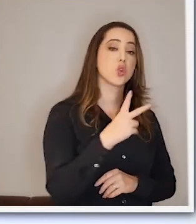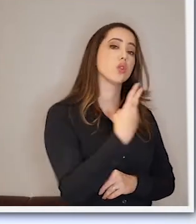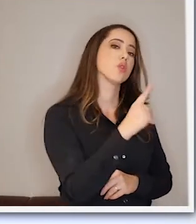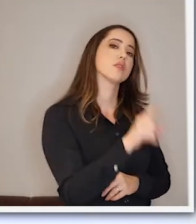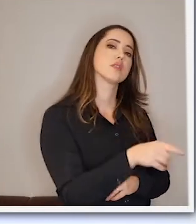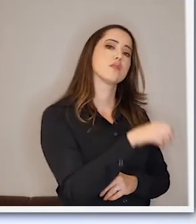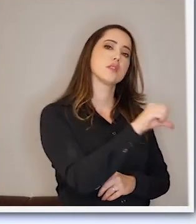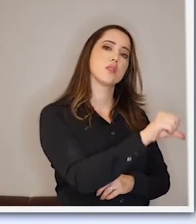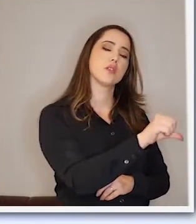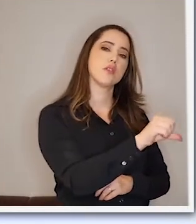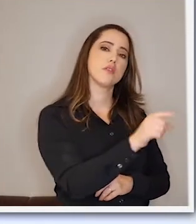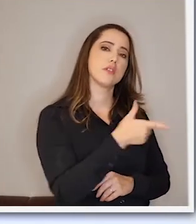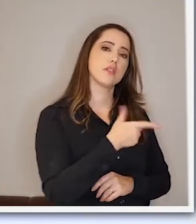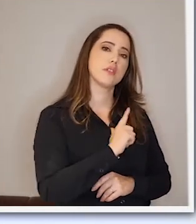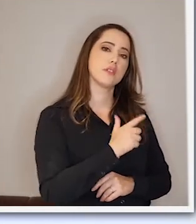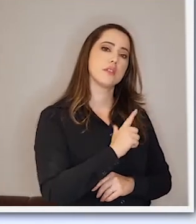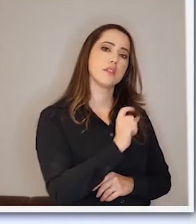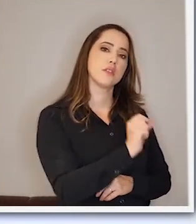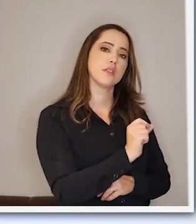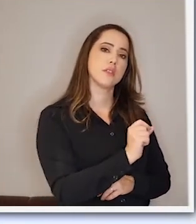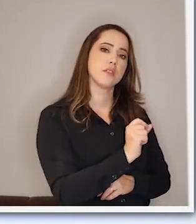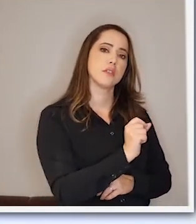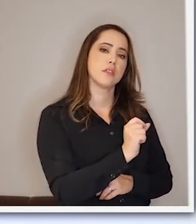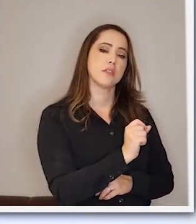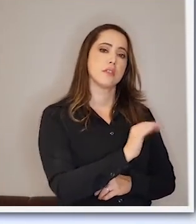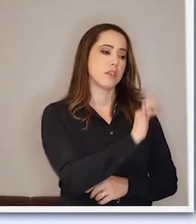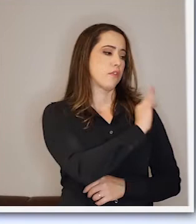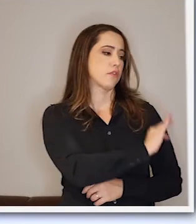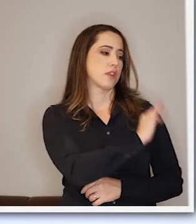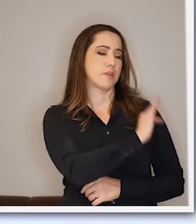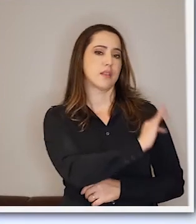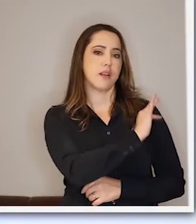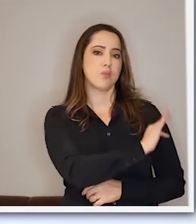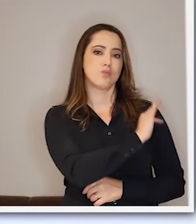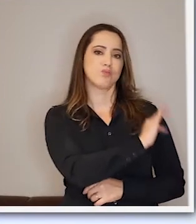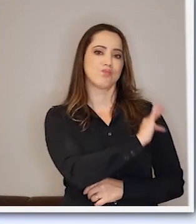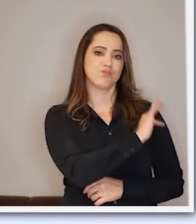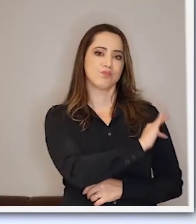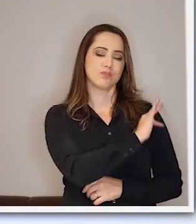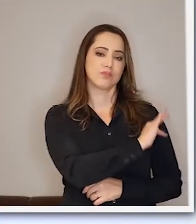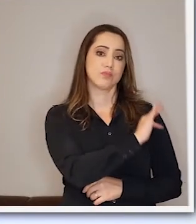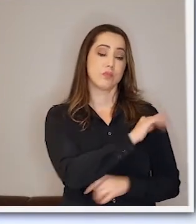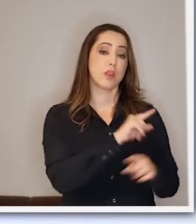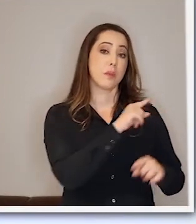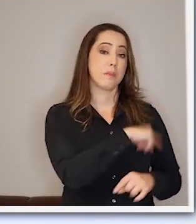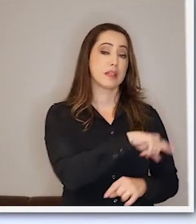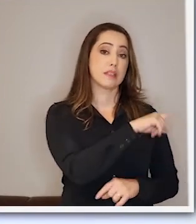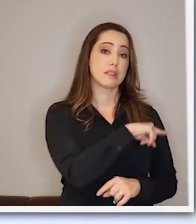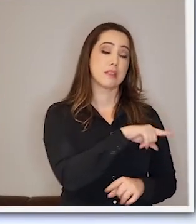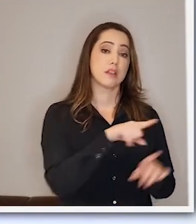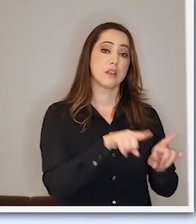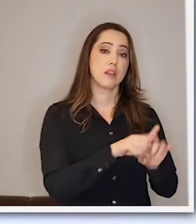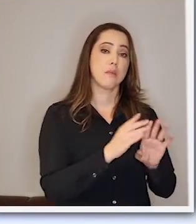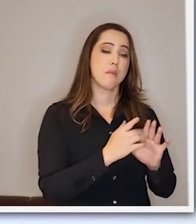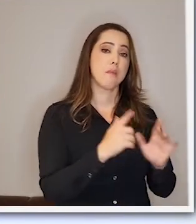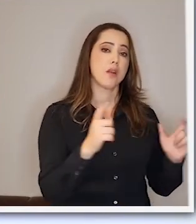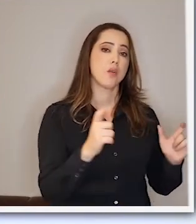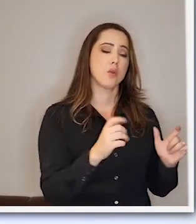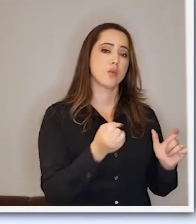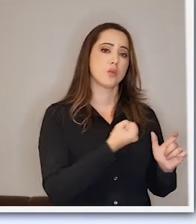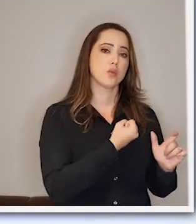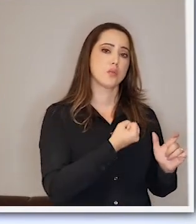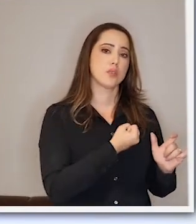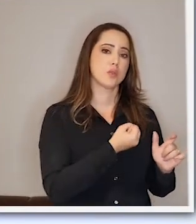ou deficiência auditiva acima de 18 anos, apenas 2,9 tem o